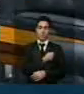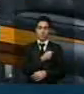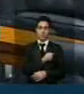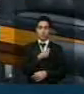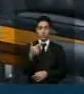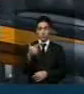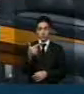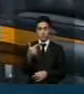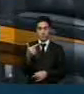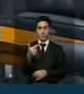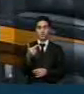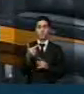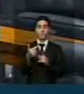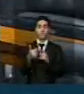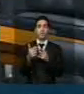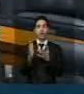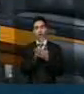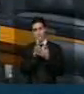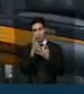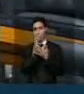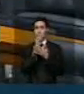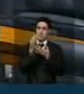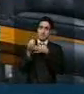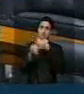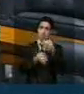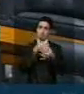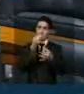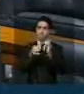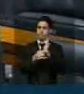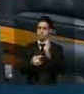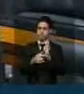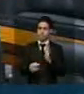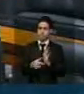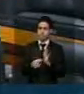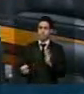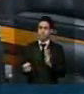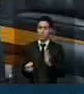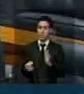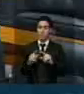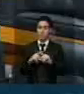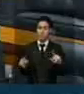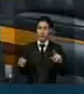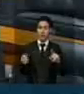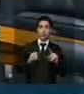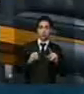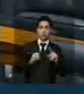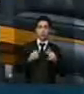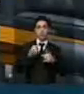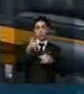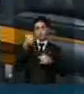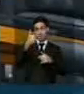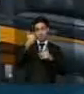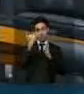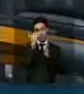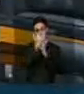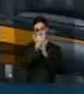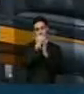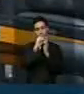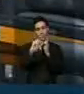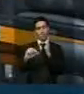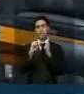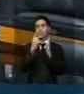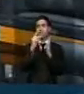pauta, com algumas ressalvas, porém, no item 1, que se trata